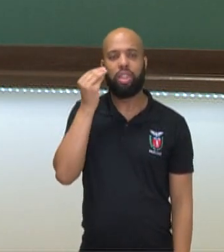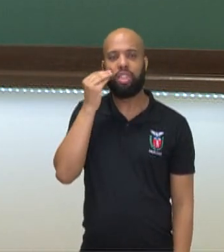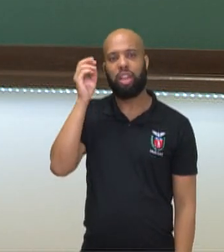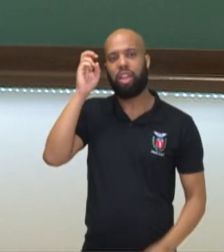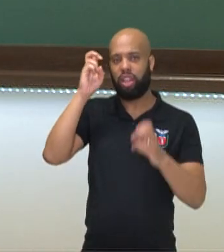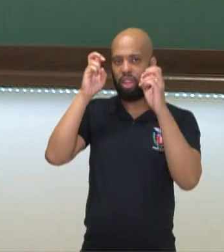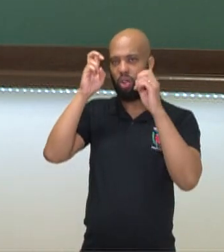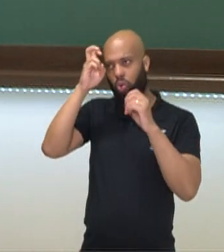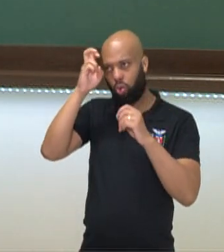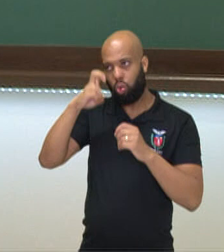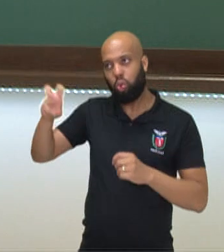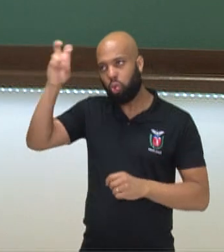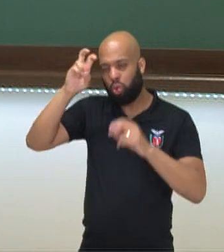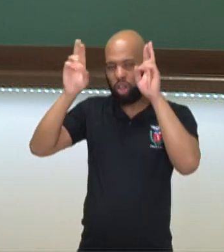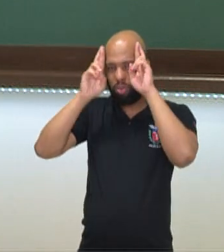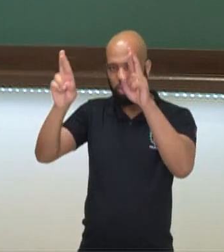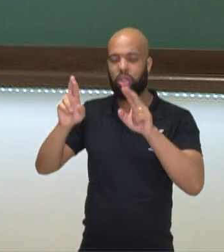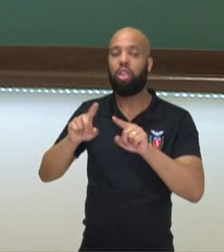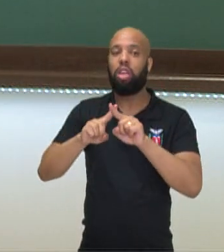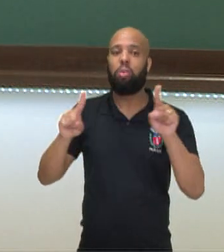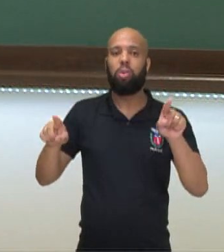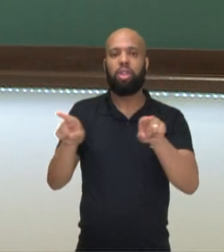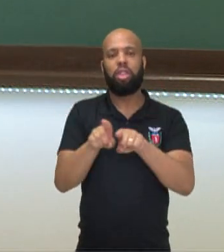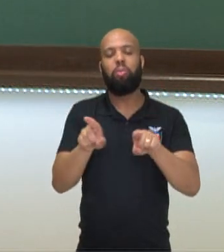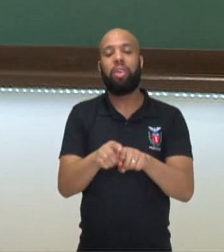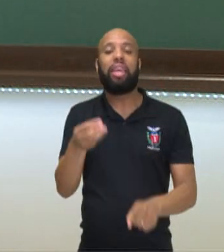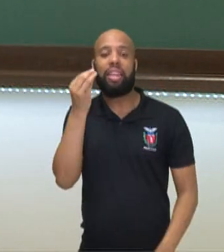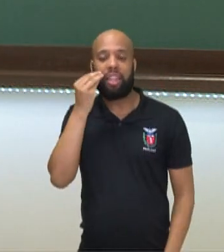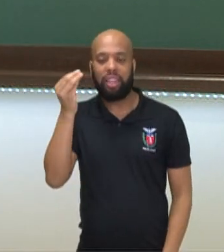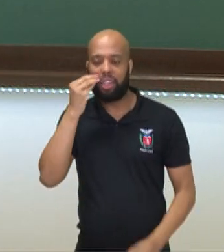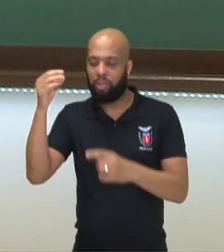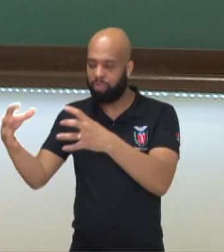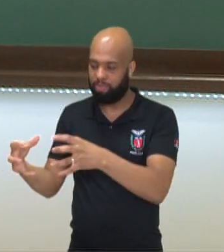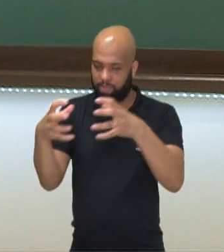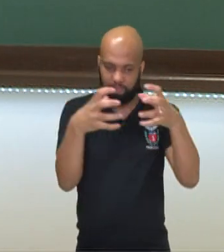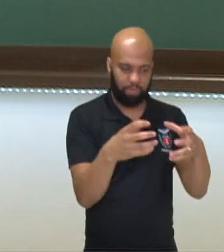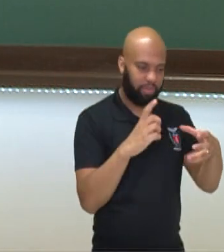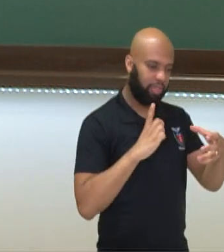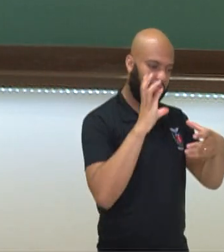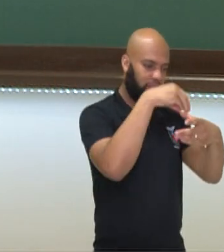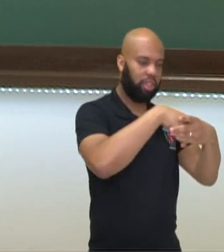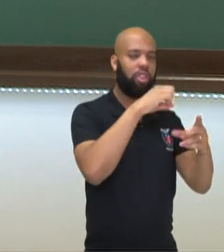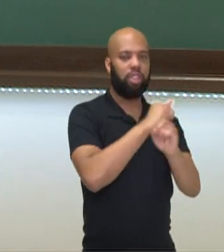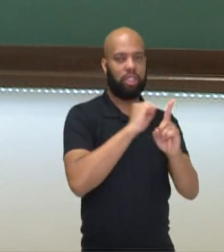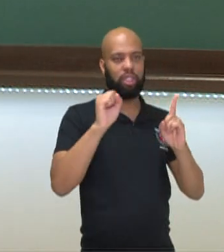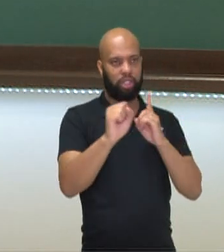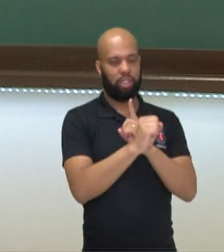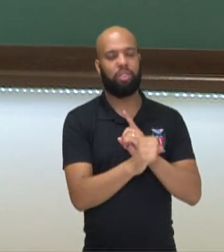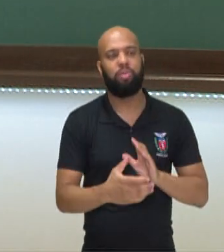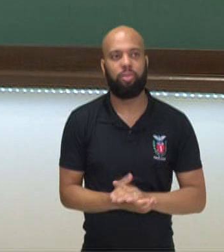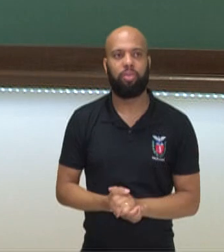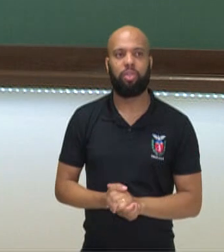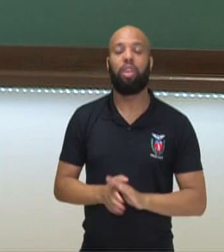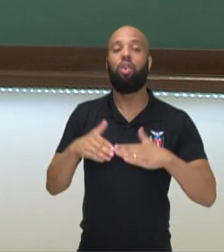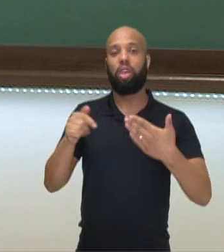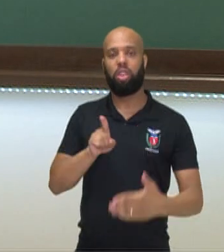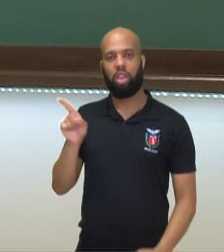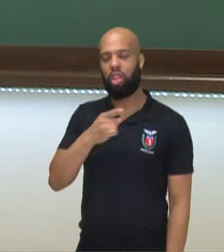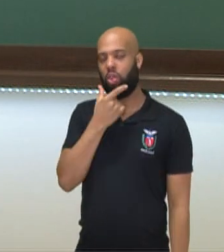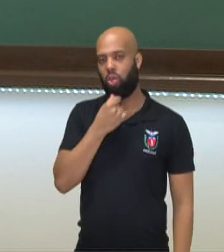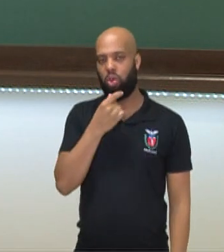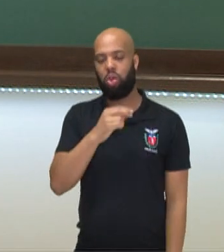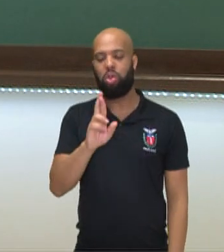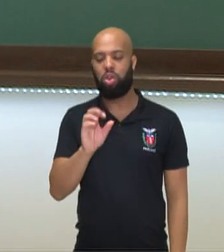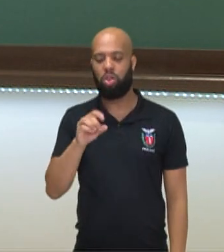desses povos indígenas, porém, tentar integrá-los à sociedade. O Marechal Cândido